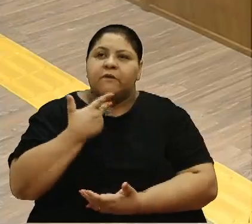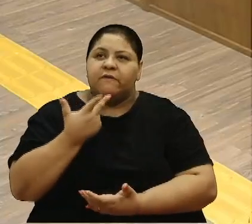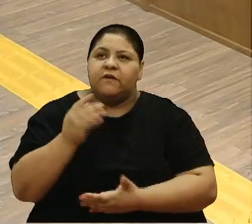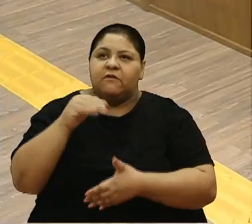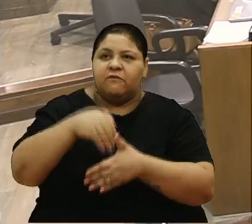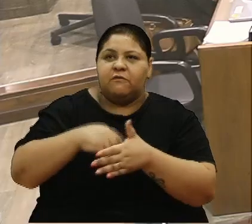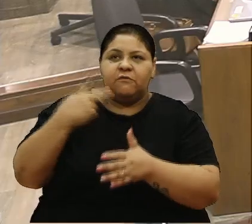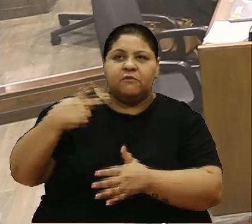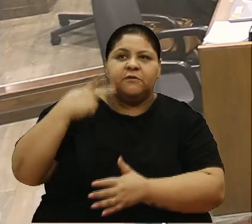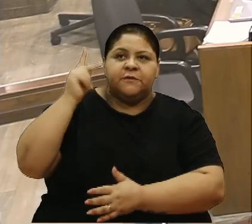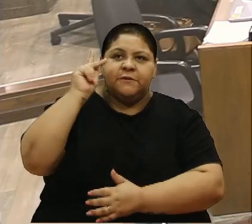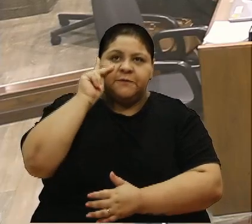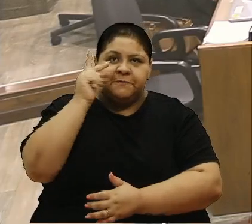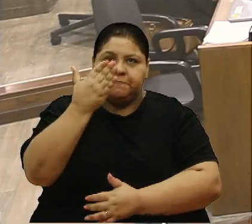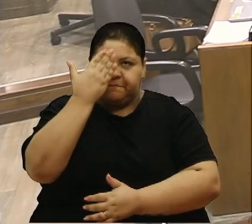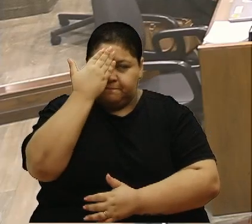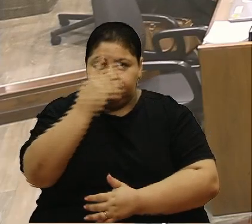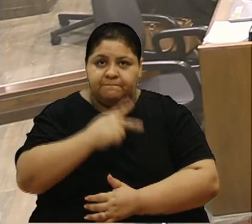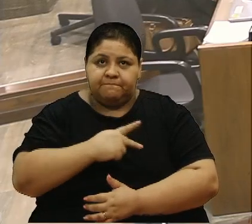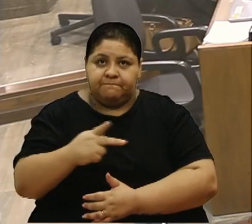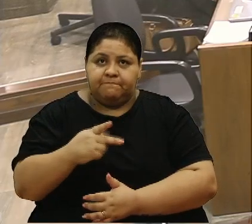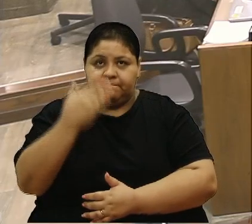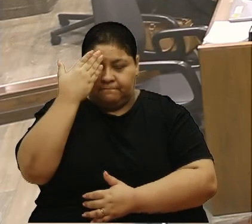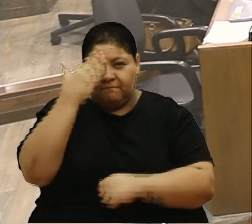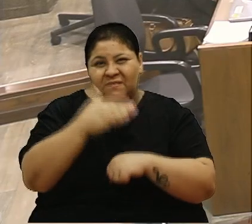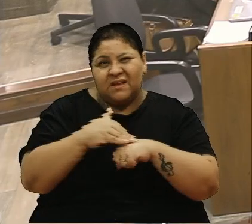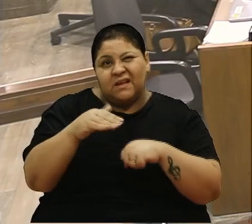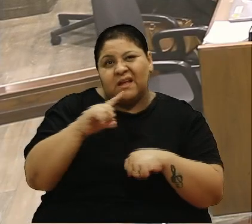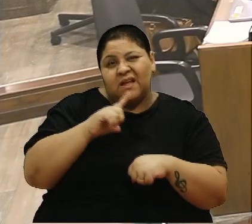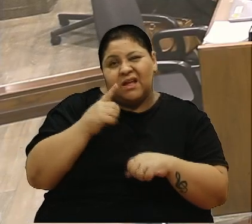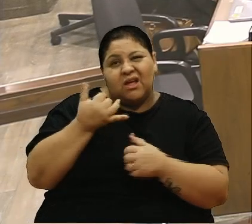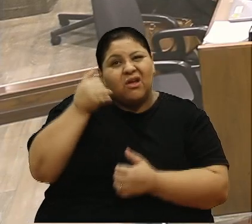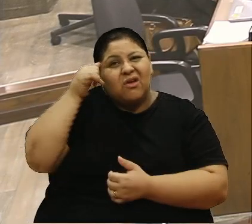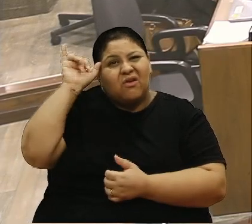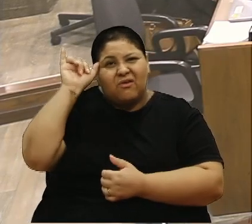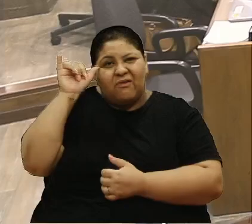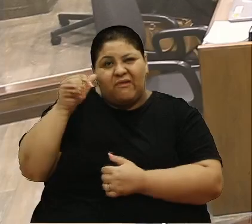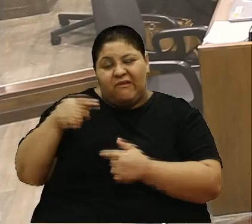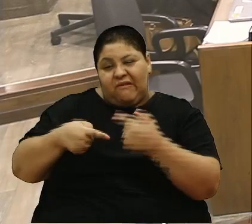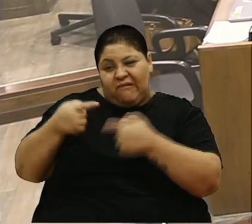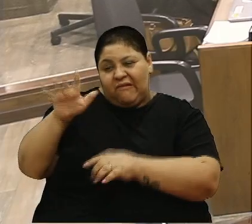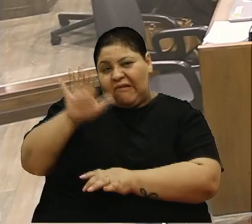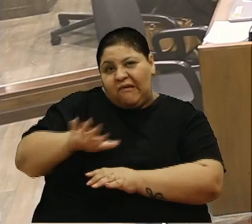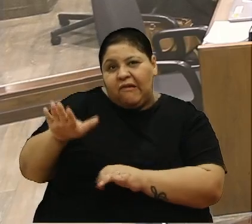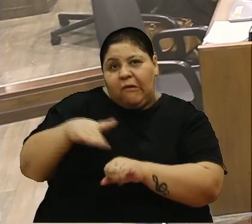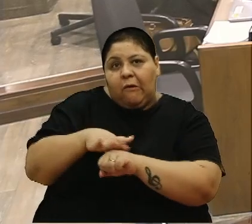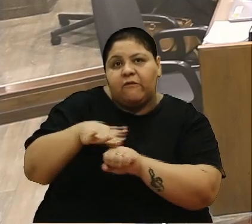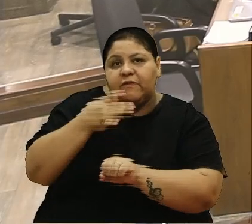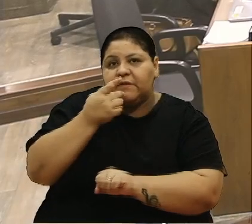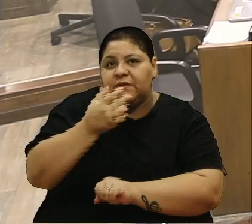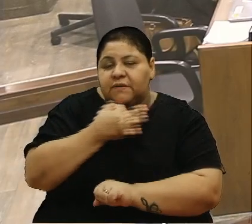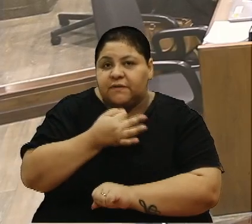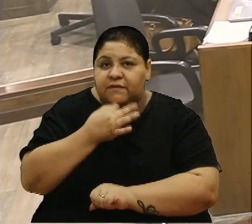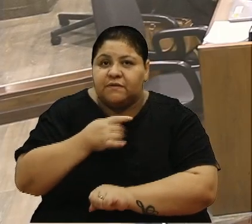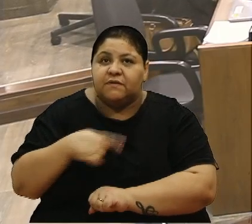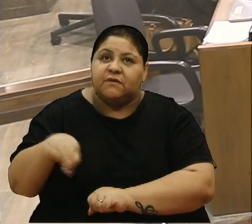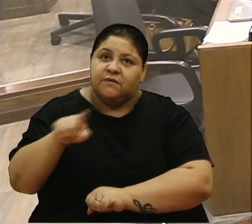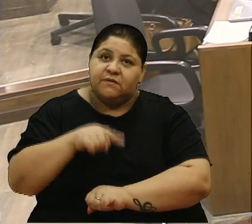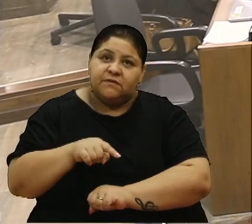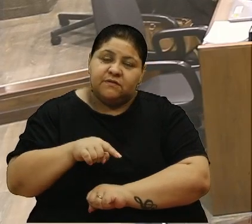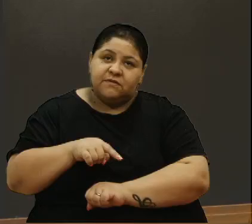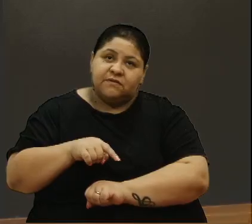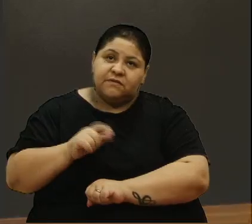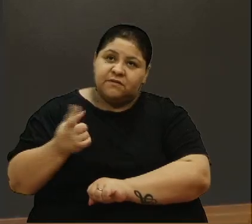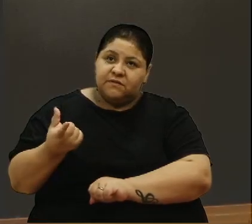Arthur Ibarra. Obrigado, presidente. Obrigado pela gentileza. Eu tento evitar no debate nacional, tento conversar sobre Caxias. Agora, a gente tratou de um